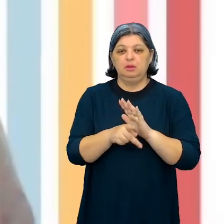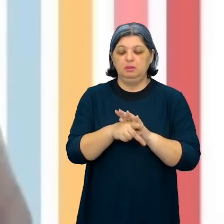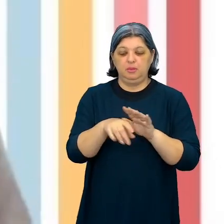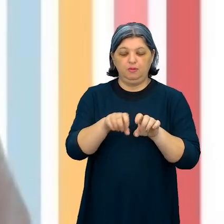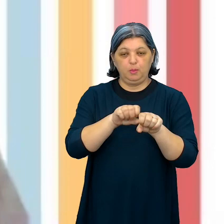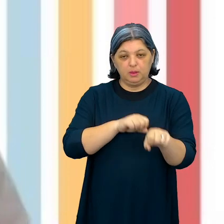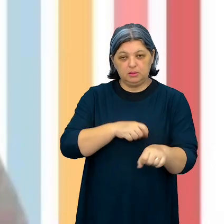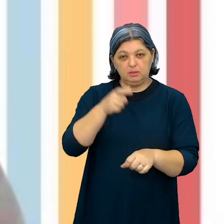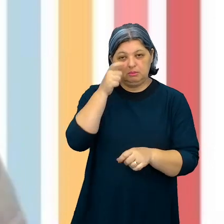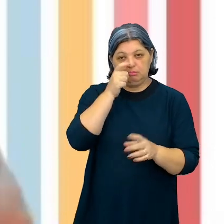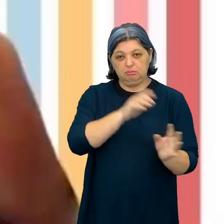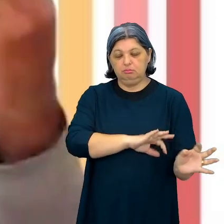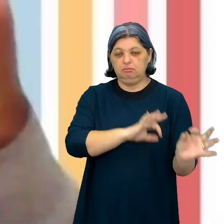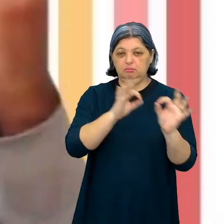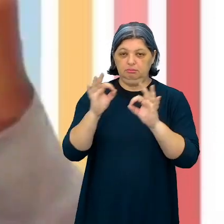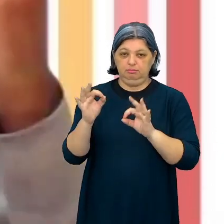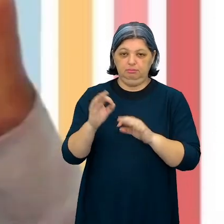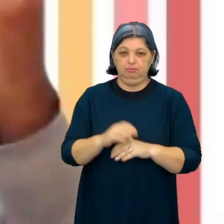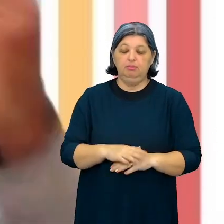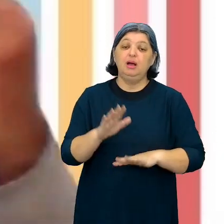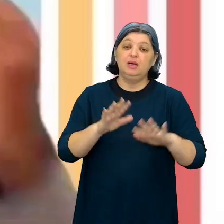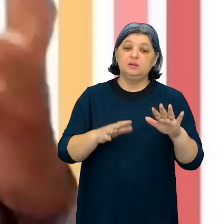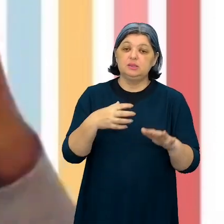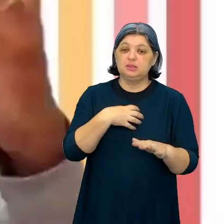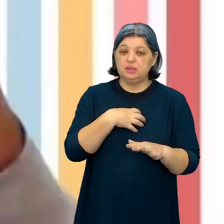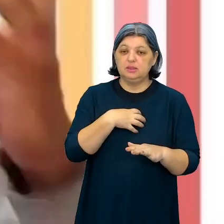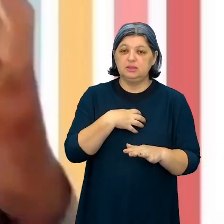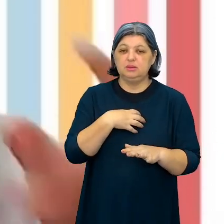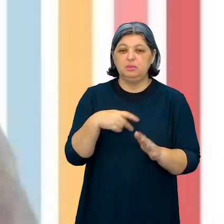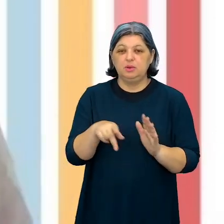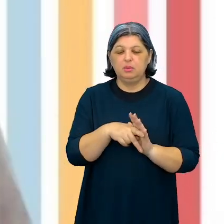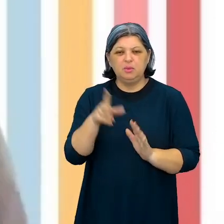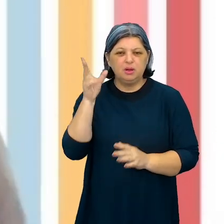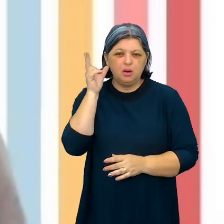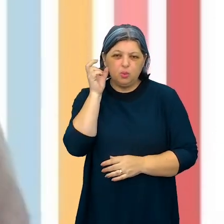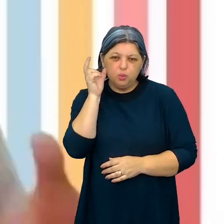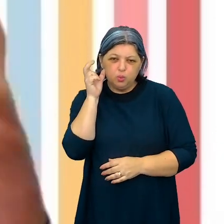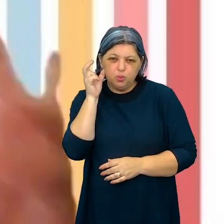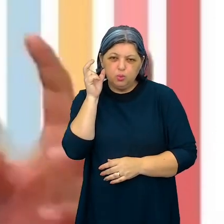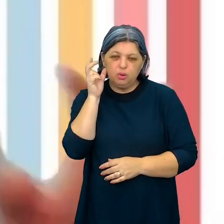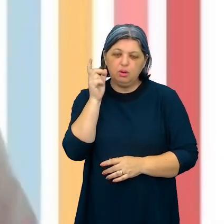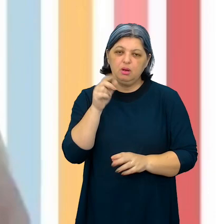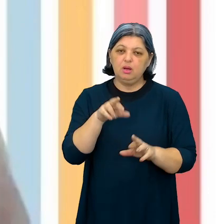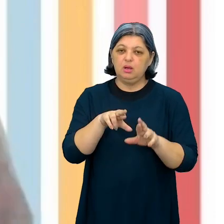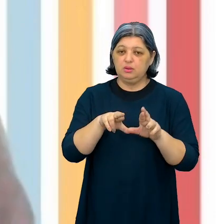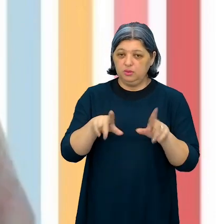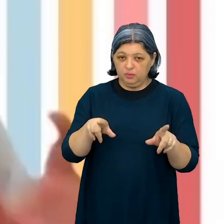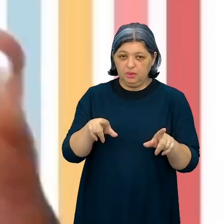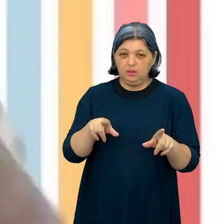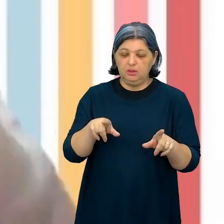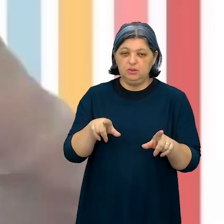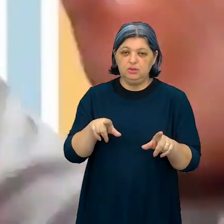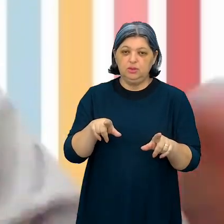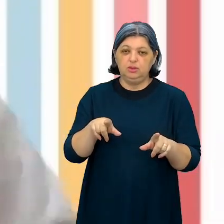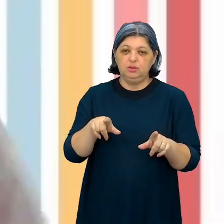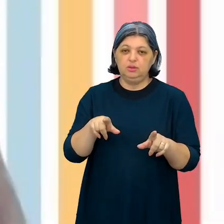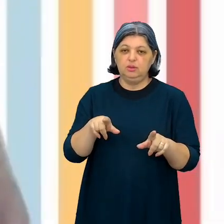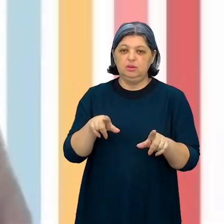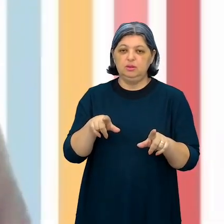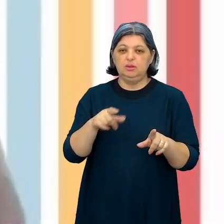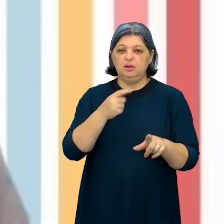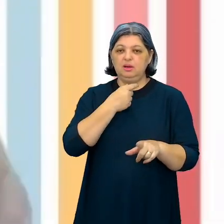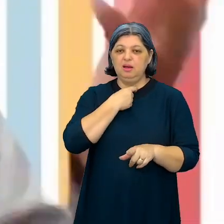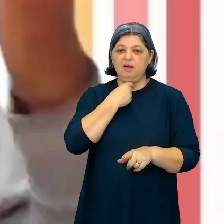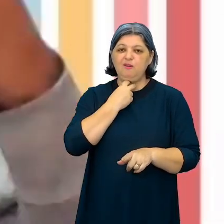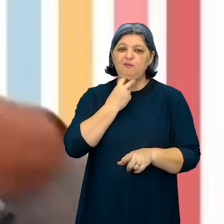nossas formações é Talvez esteja sentindo aí no áudio aí algum mar alguma diferença na no meu tom